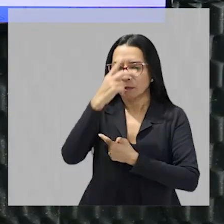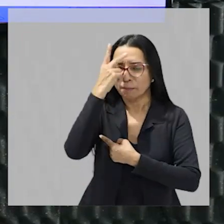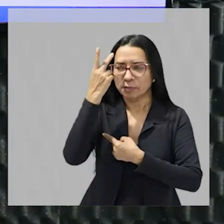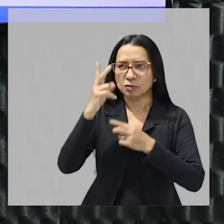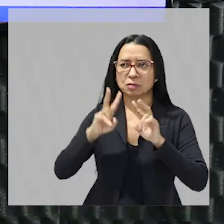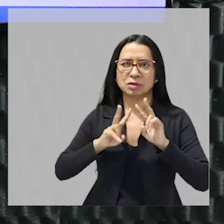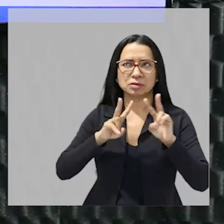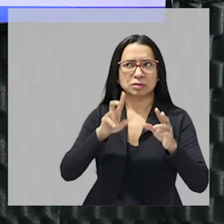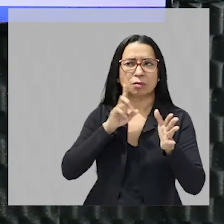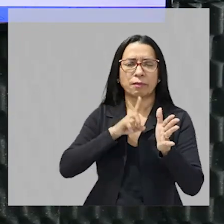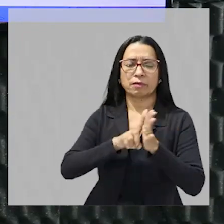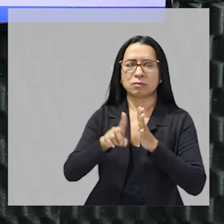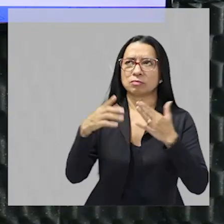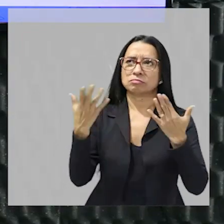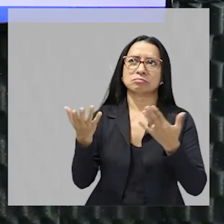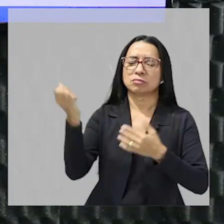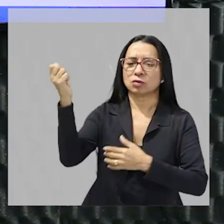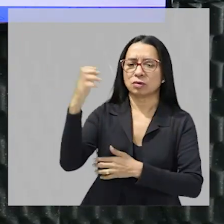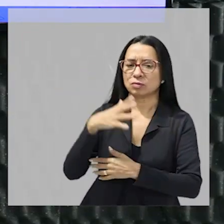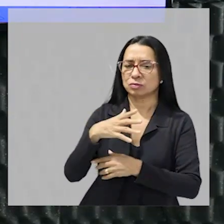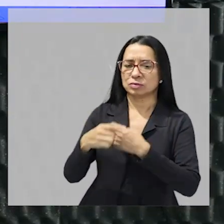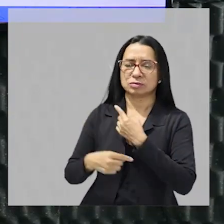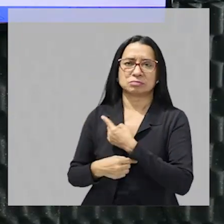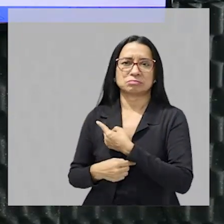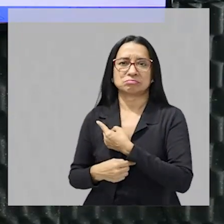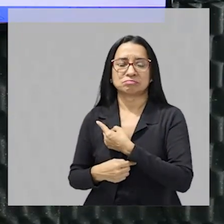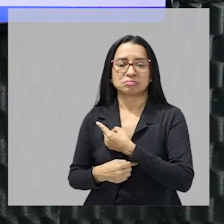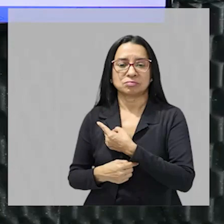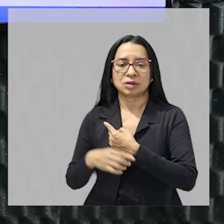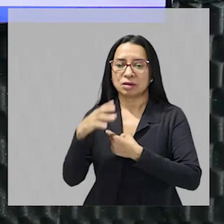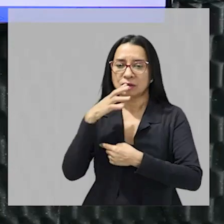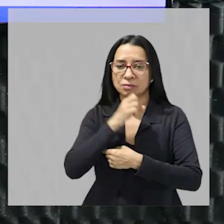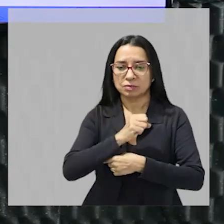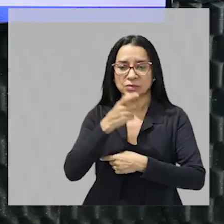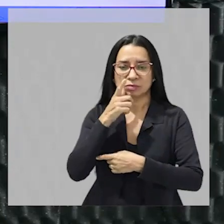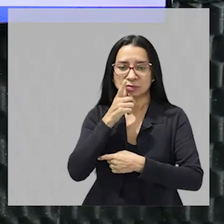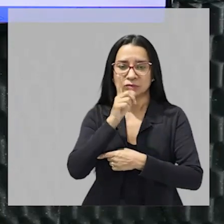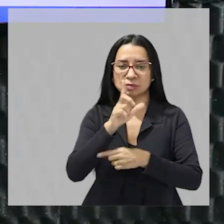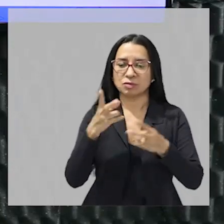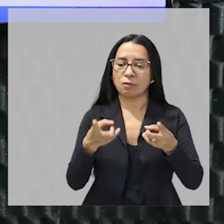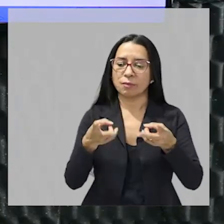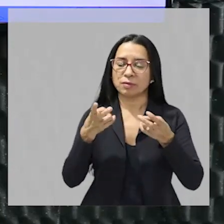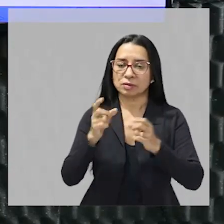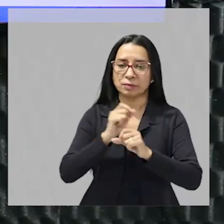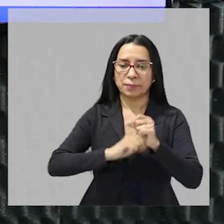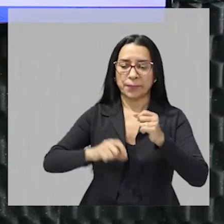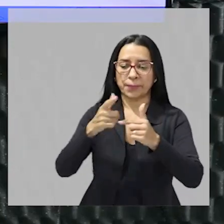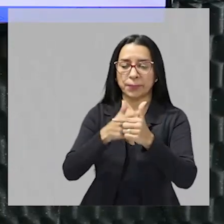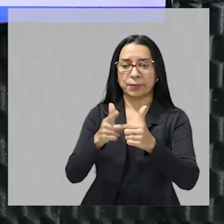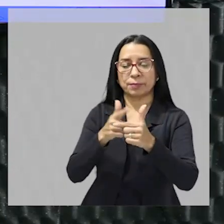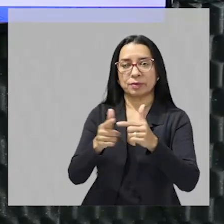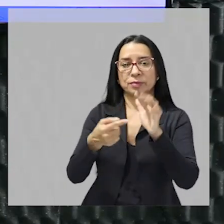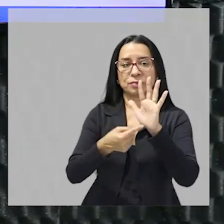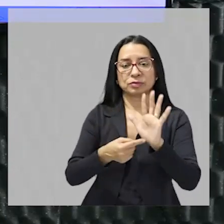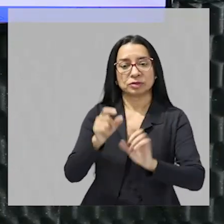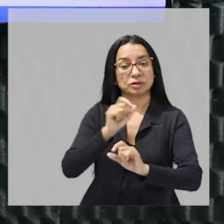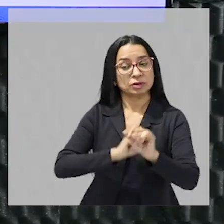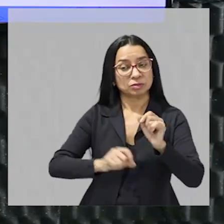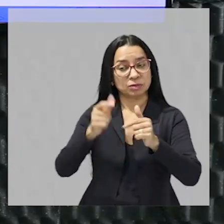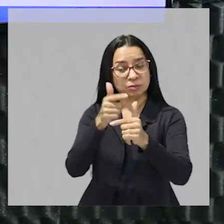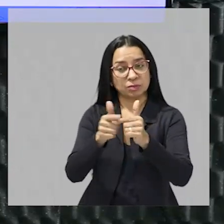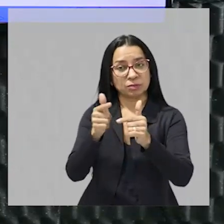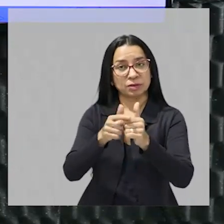pergunta, qual luz? A do fim do túnel? Rapidamente eu já consigo perceber que a crise retratada aí é uma